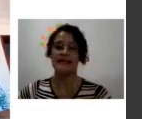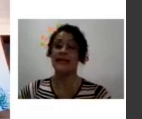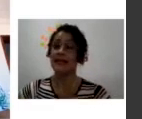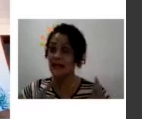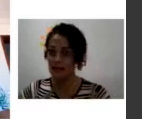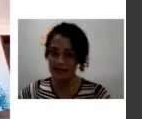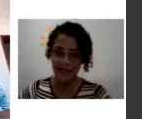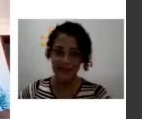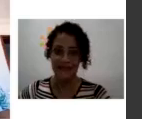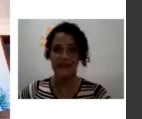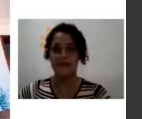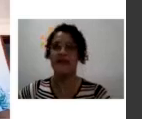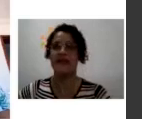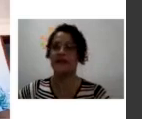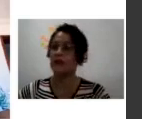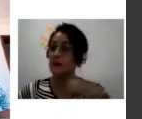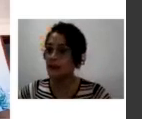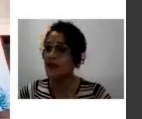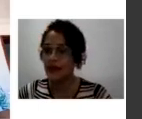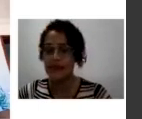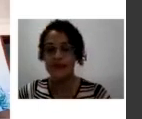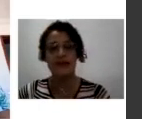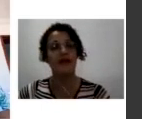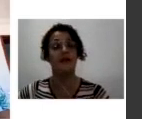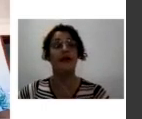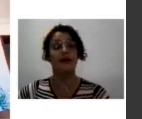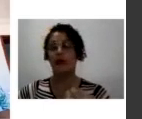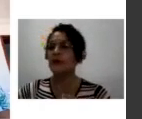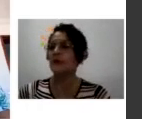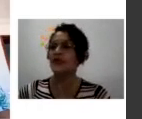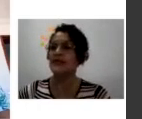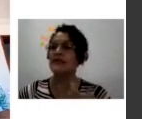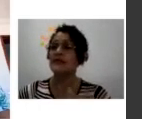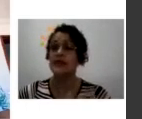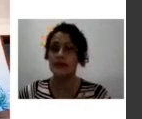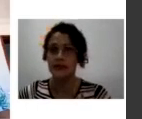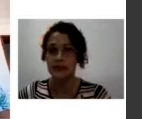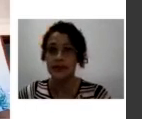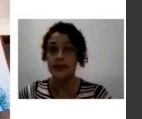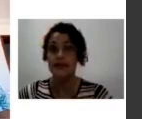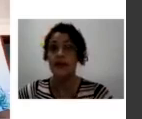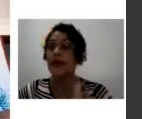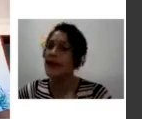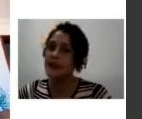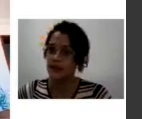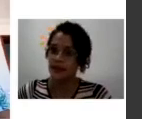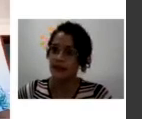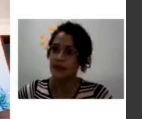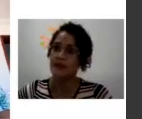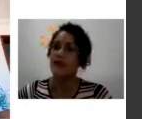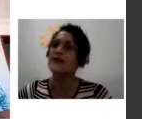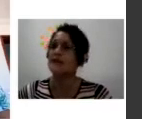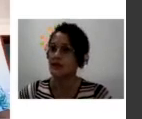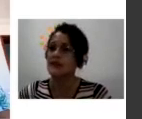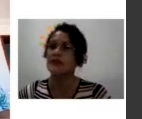mas seguindo essa linha, né, da minha fala de que o PIBID é necessário, como é bom ver a satisfação, e satisfação em resultado